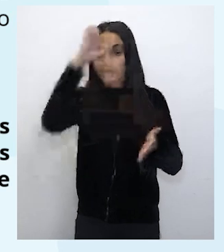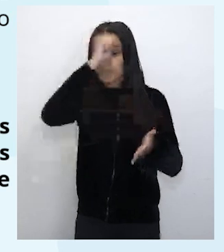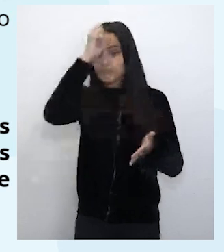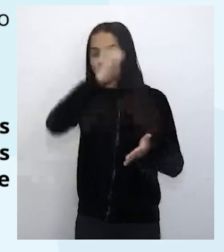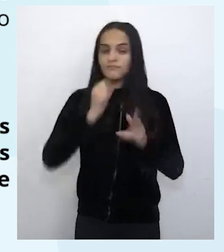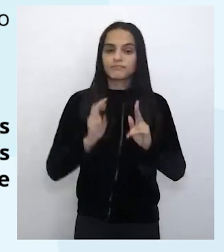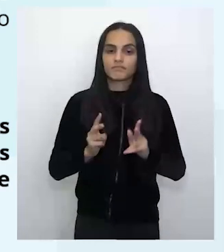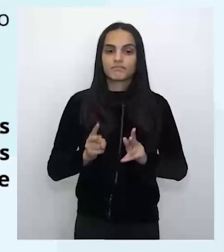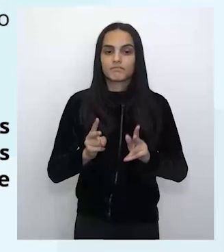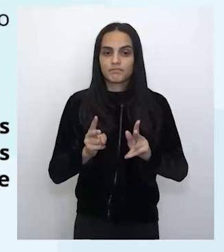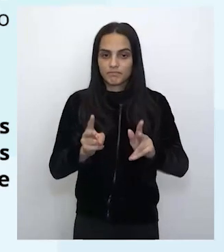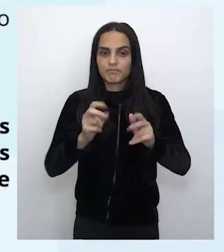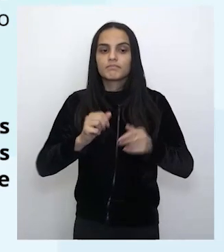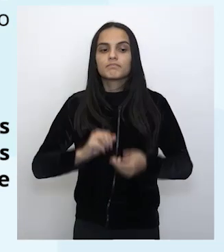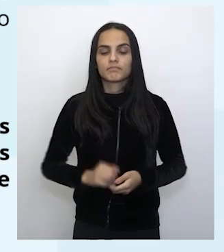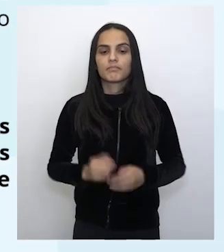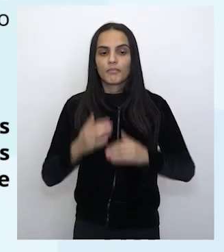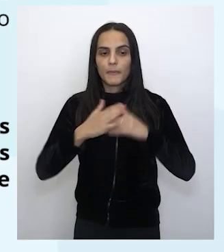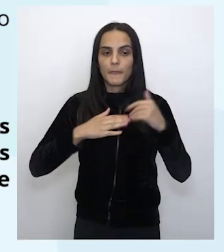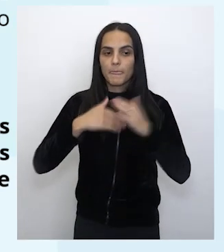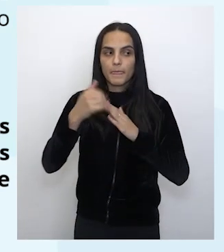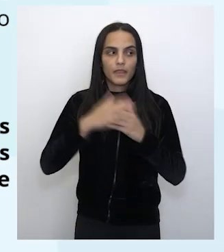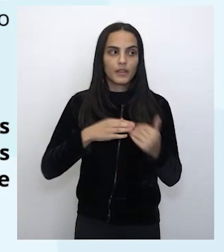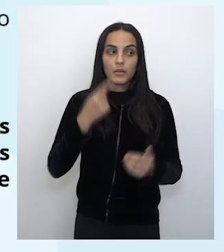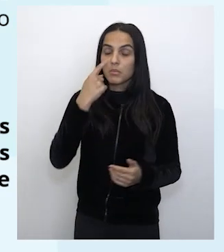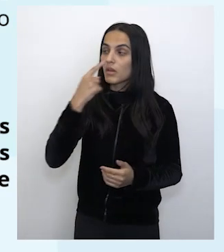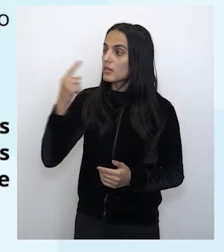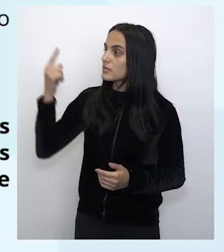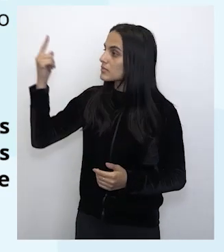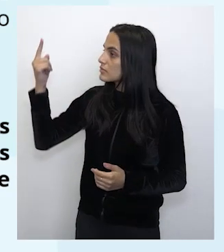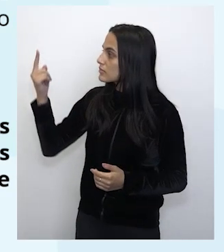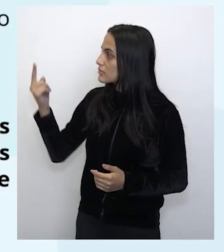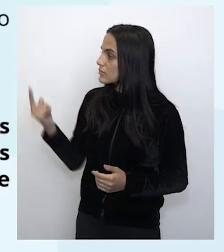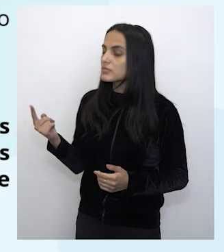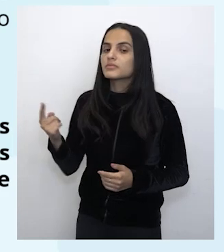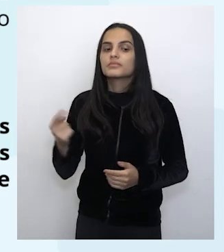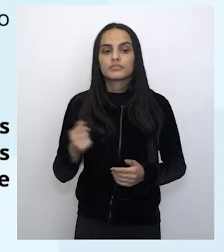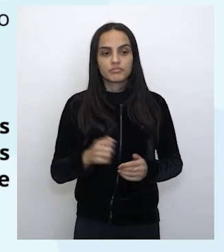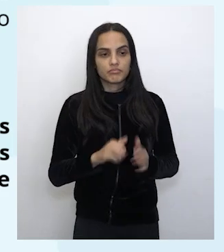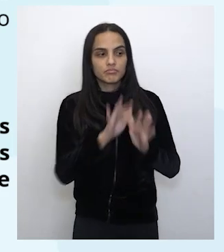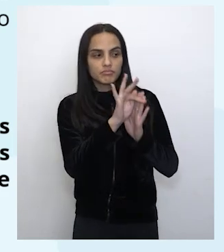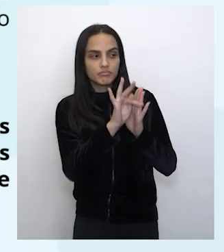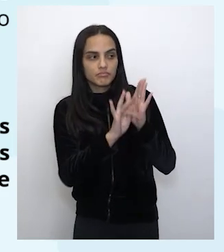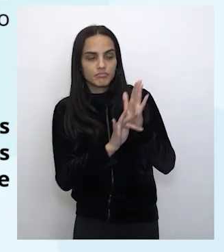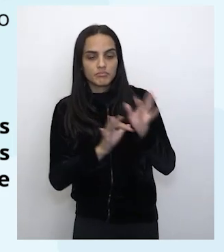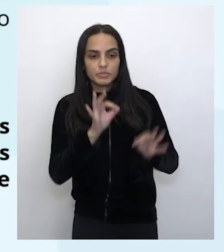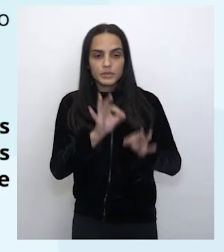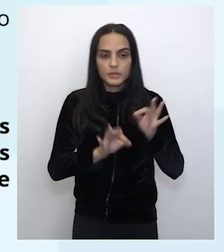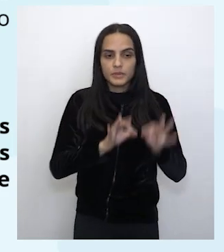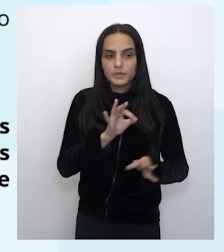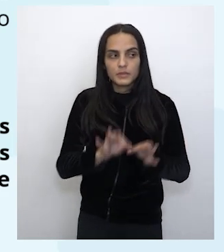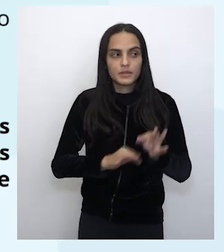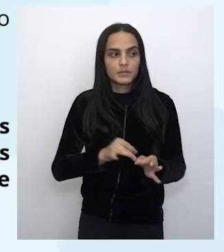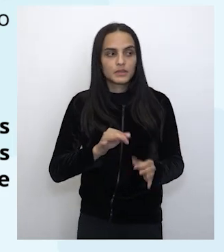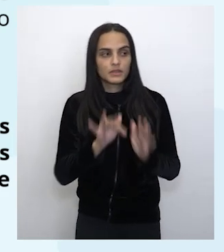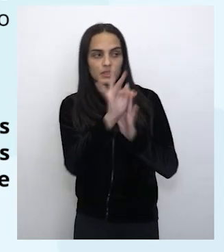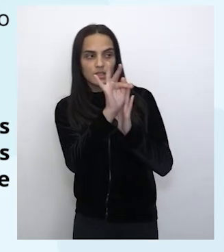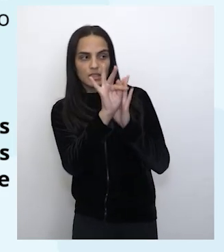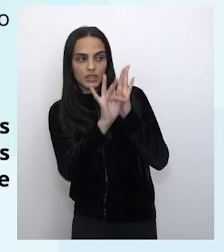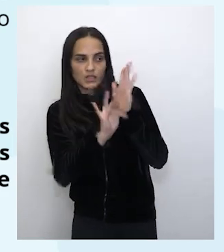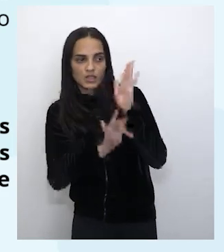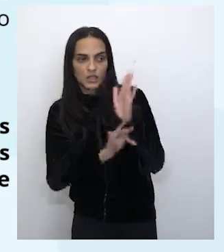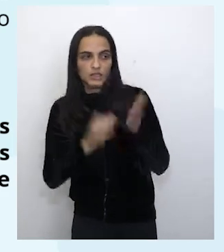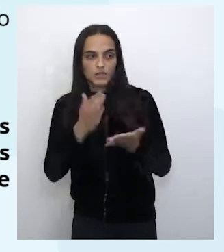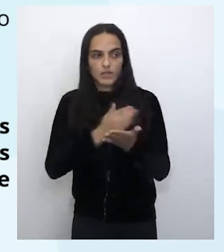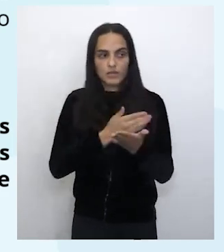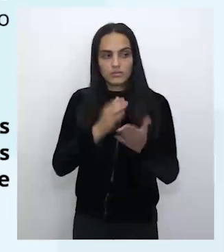A habilidade está na tela, na elaborar estratégias de produção de textos diversos, respeitando as suas diferentes características de